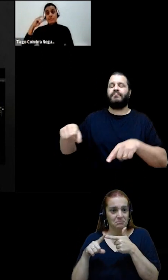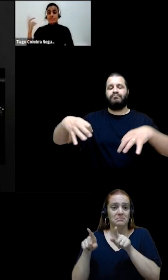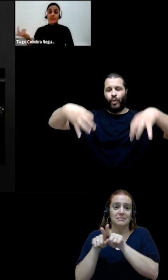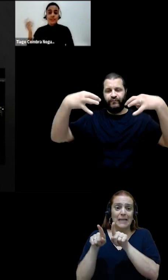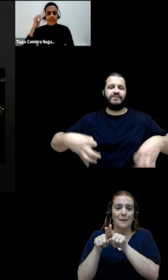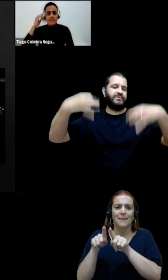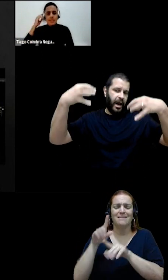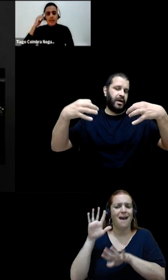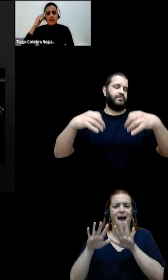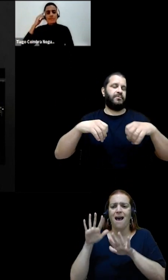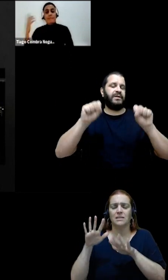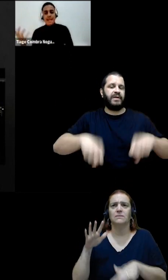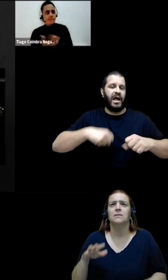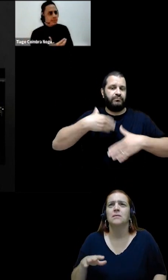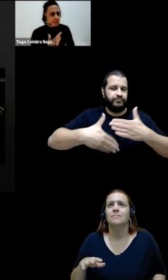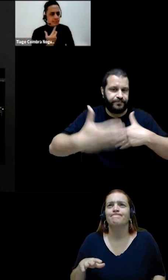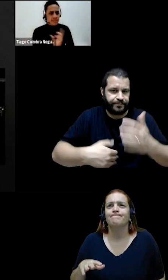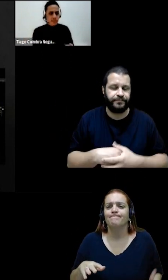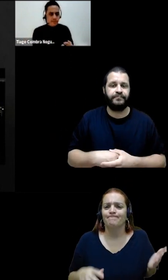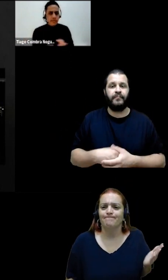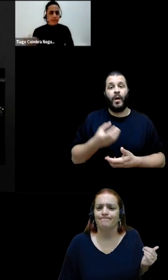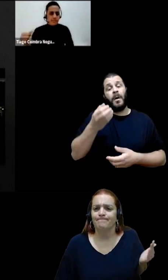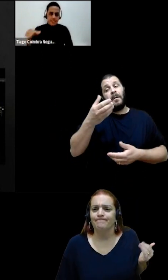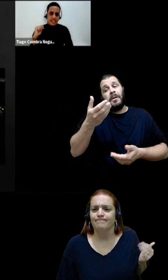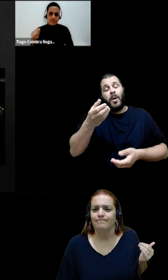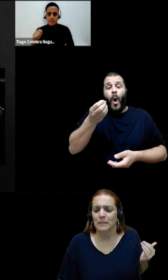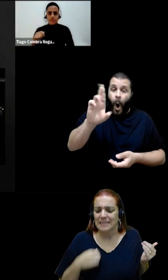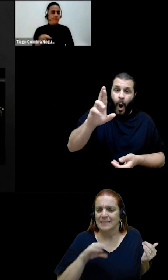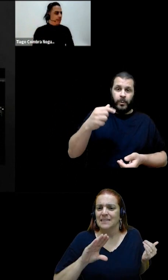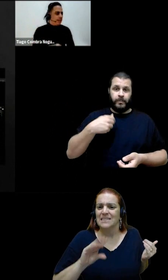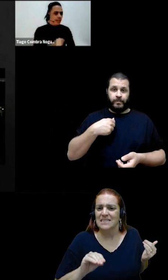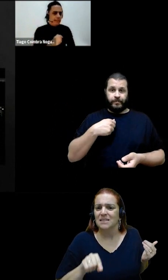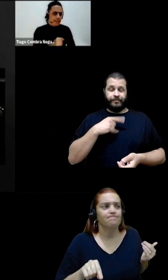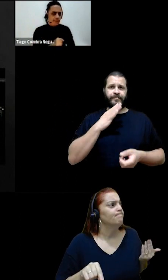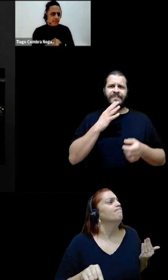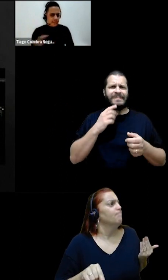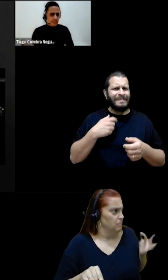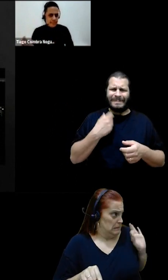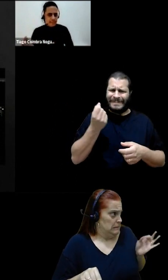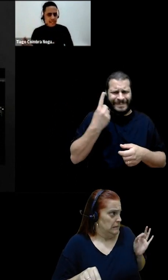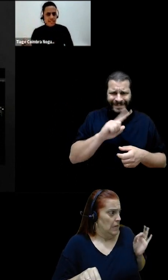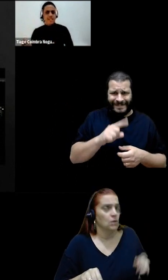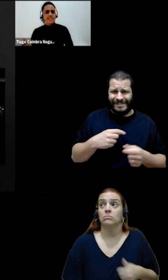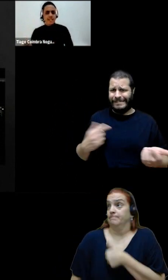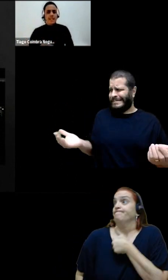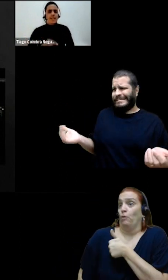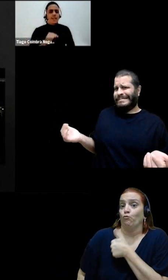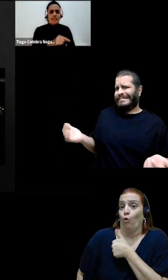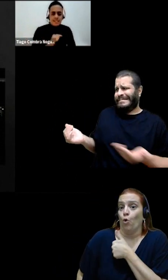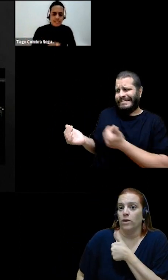específicos, quando você não entende, ou você pede, você confirma, você desliga o seu microfone e pergunta, foi isso mesmo que ele